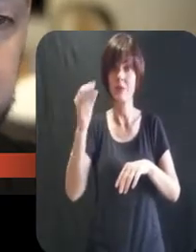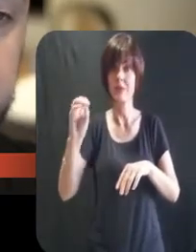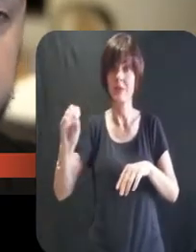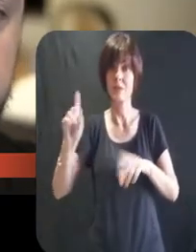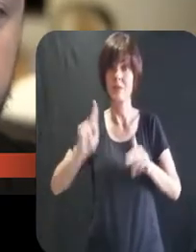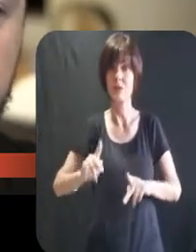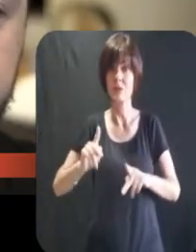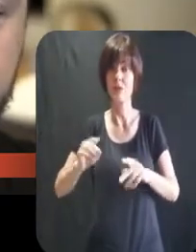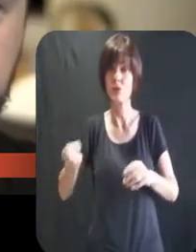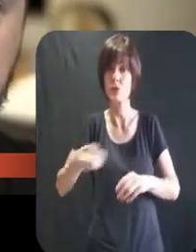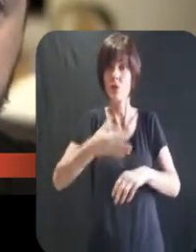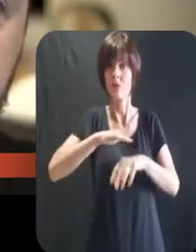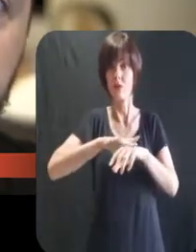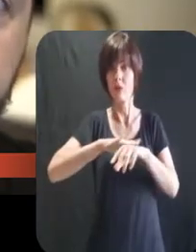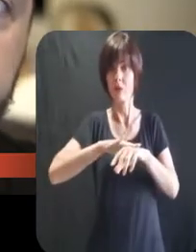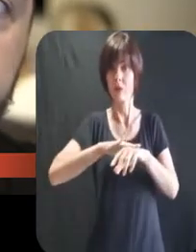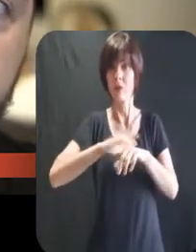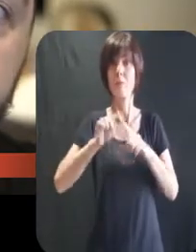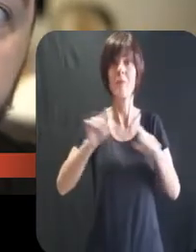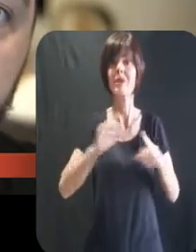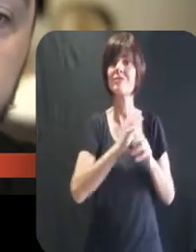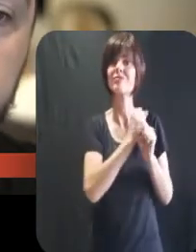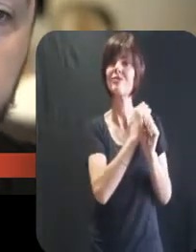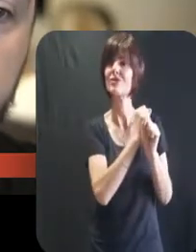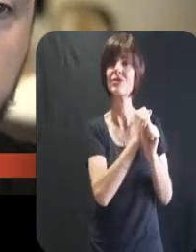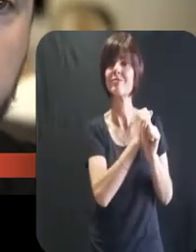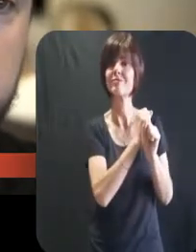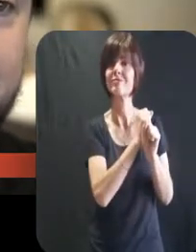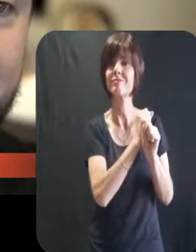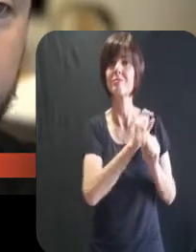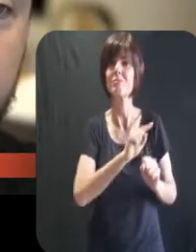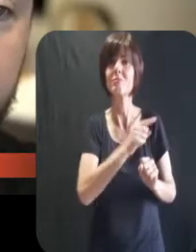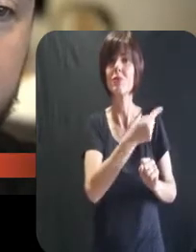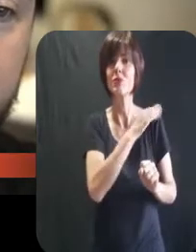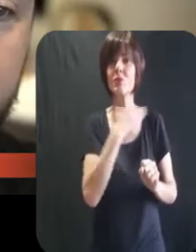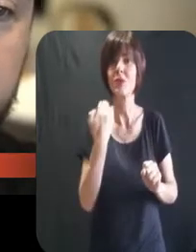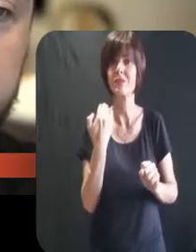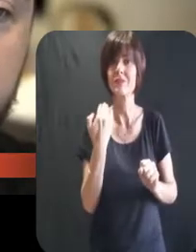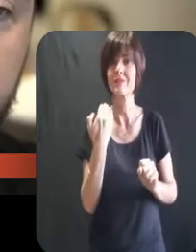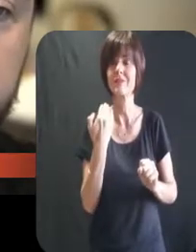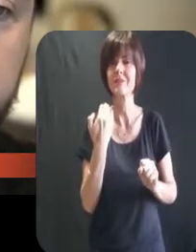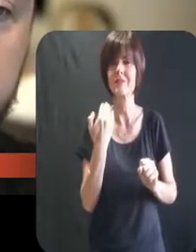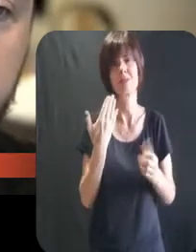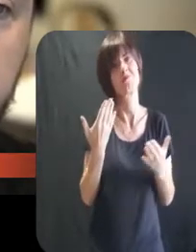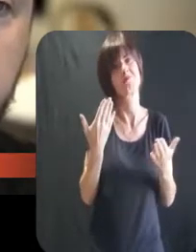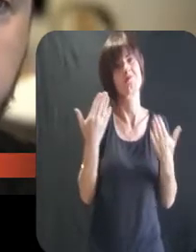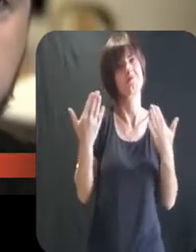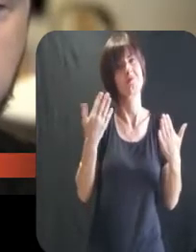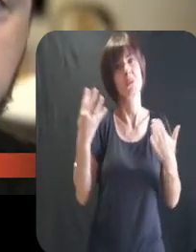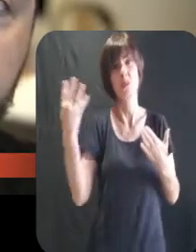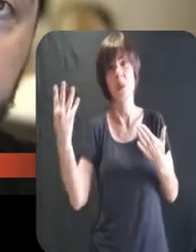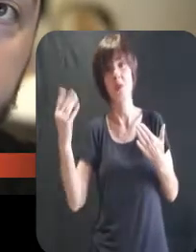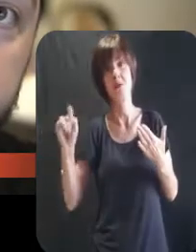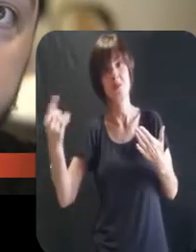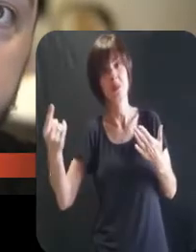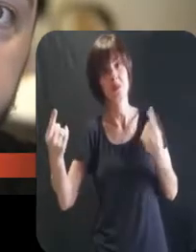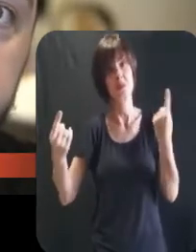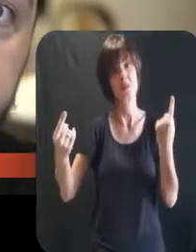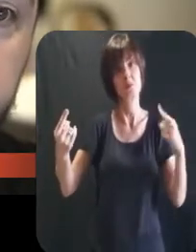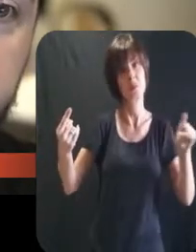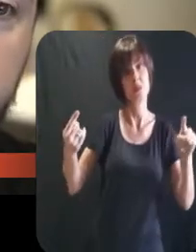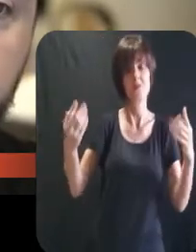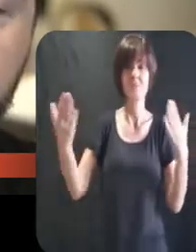casos. Eles tiveram 3.400 casos novos. Mas eles só têm até aqui registrados 1.000